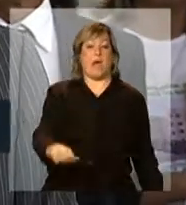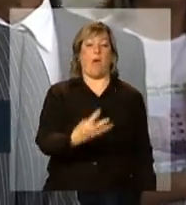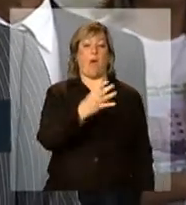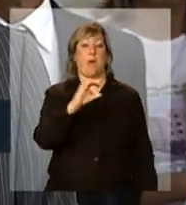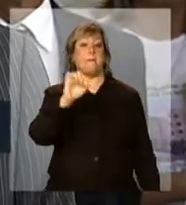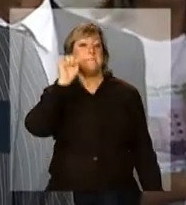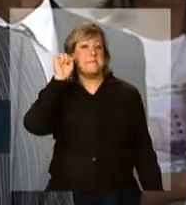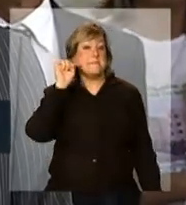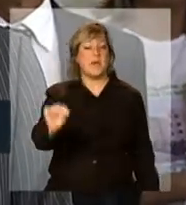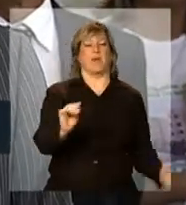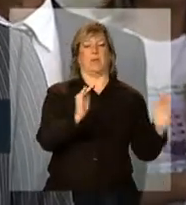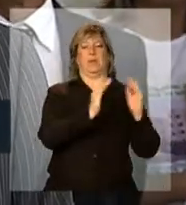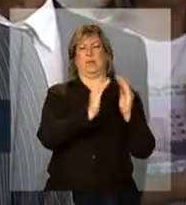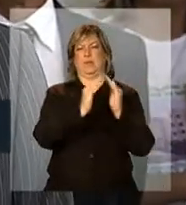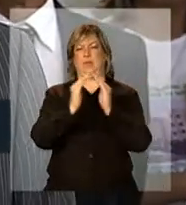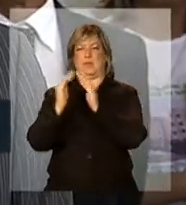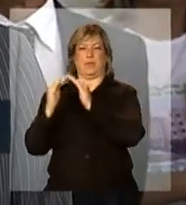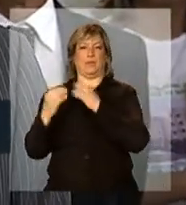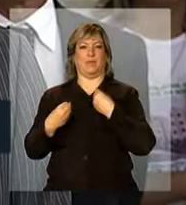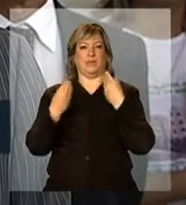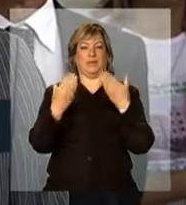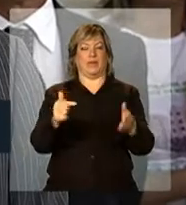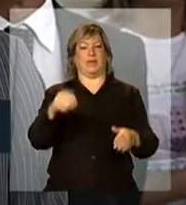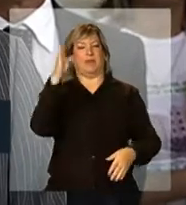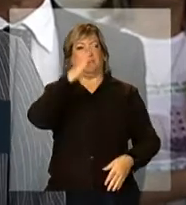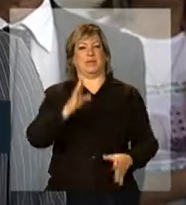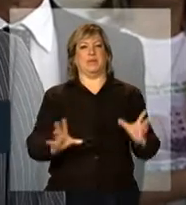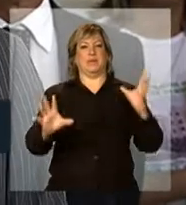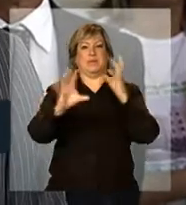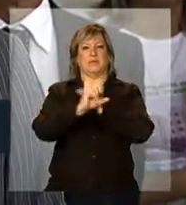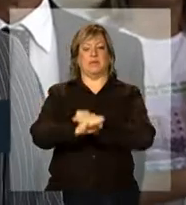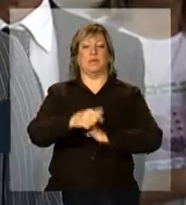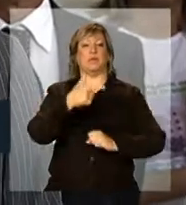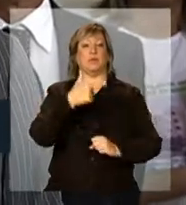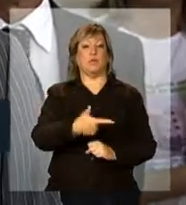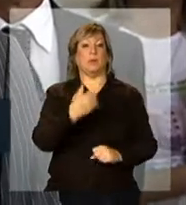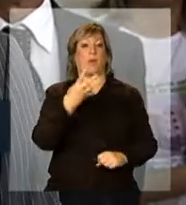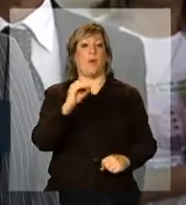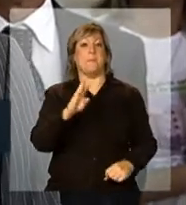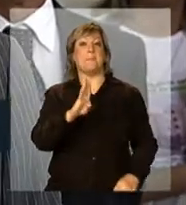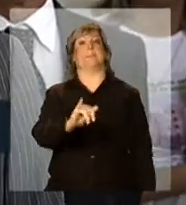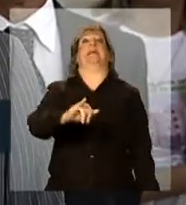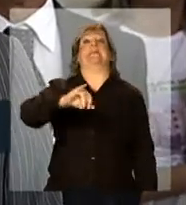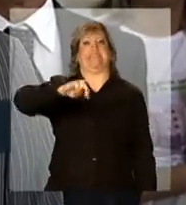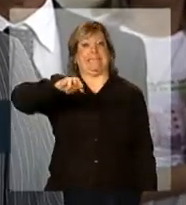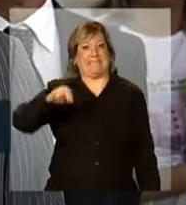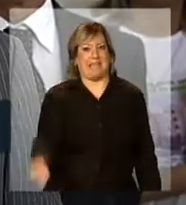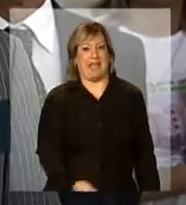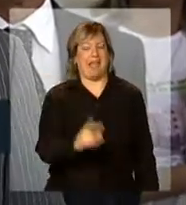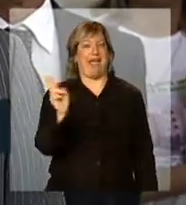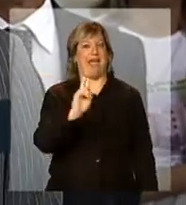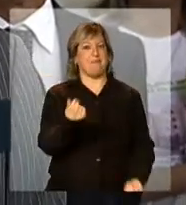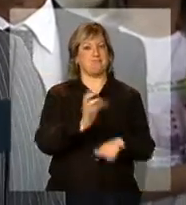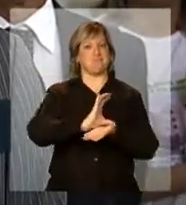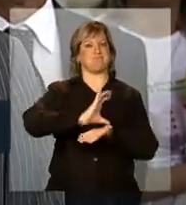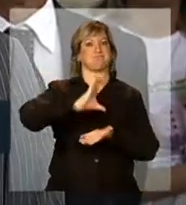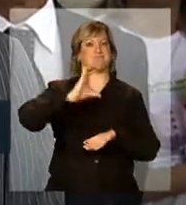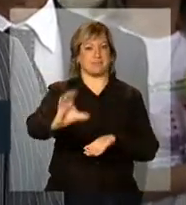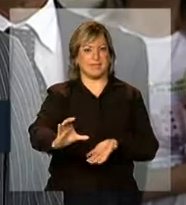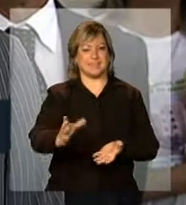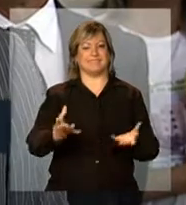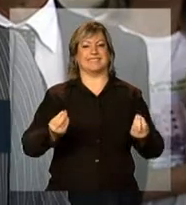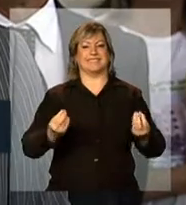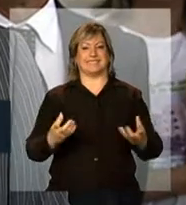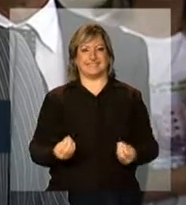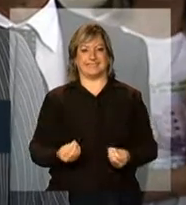3.400.000 moradias no Brasil, perfazendo um total de 240 bilhões de reais. É um número bastante